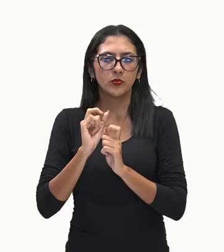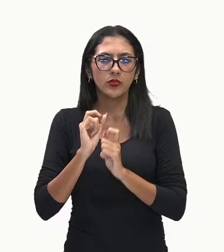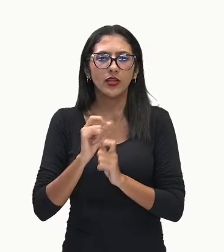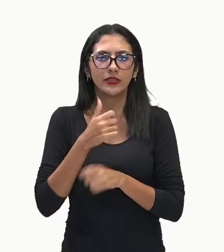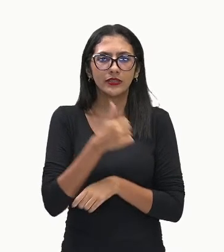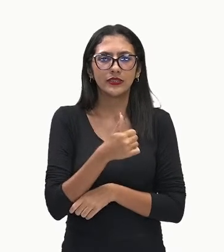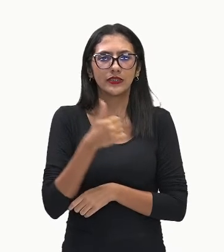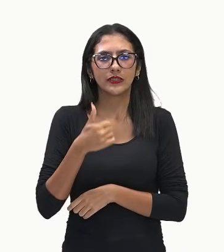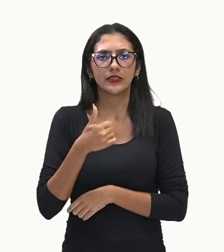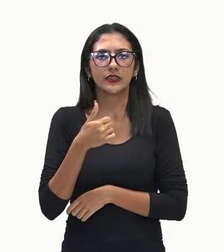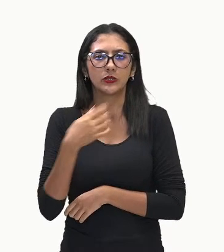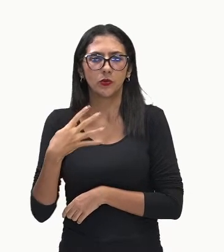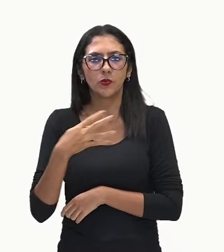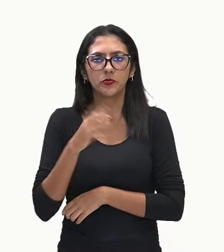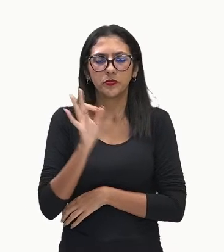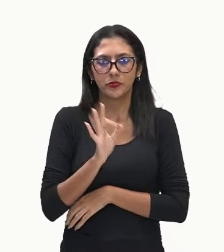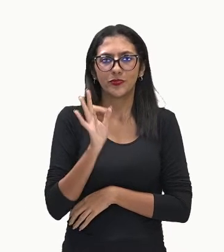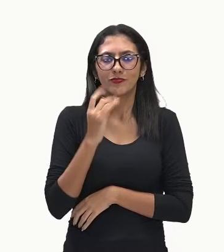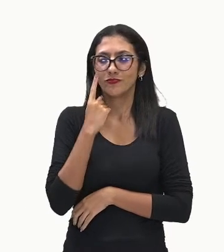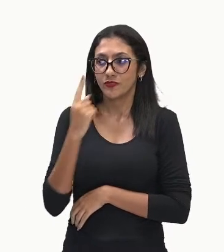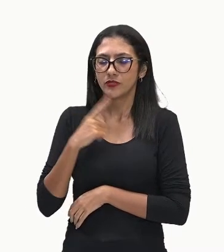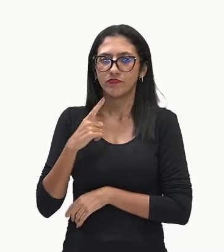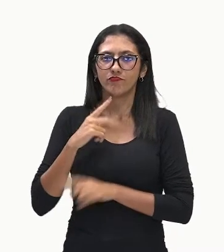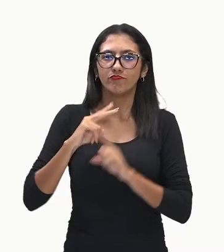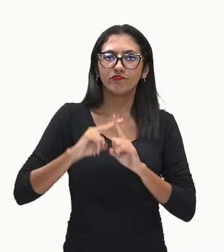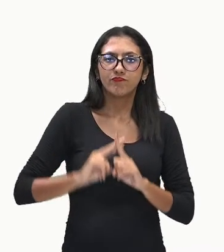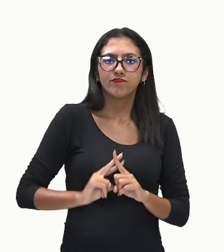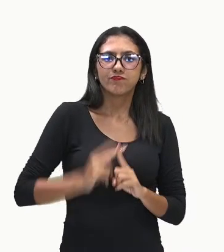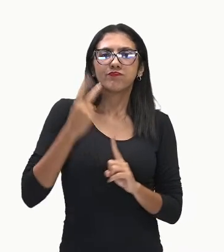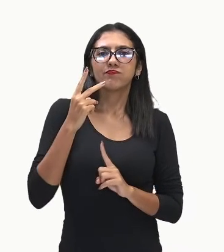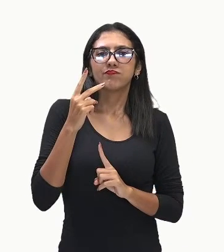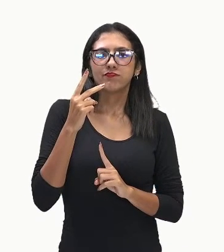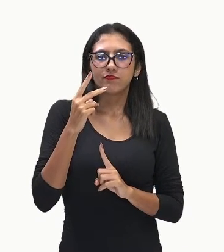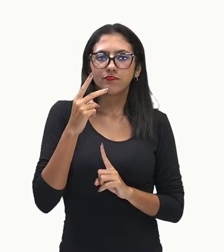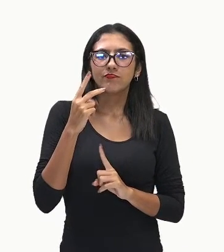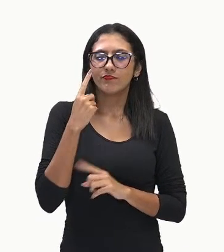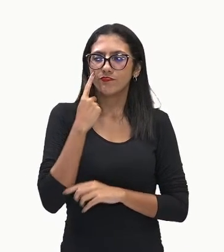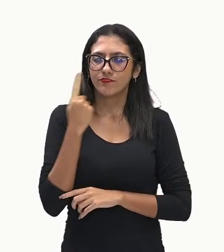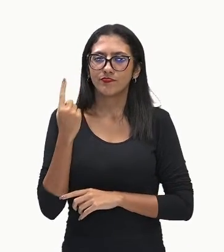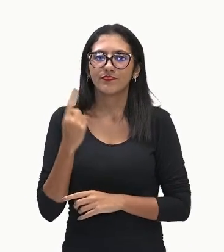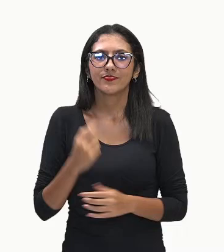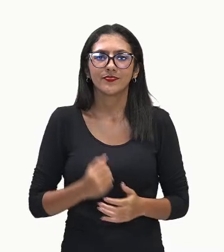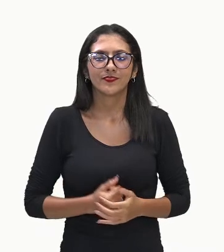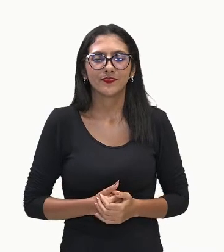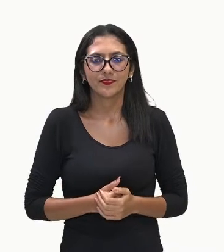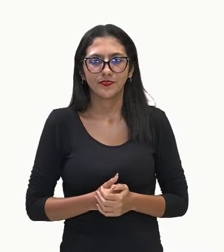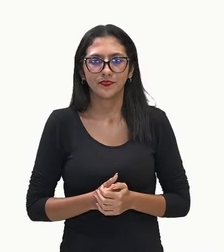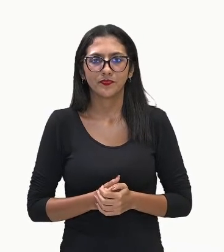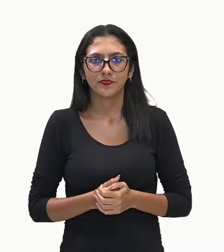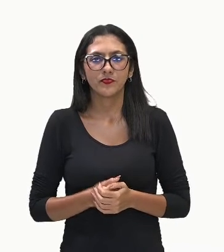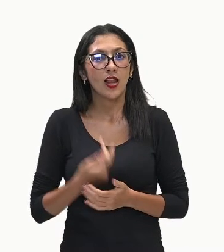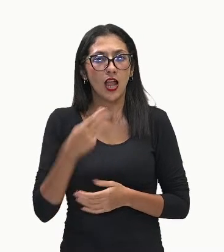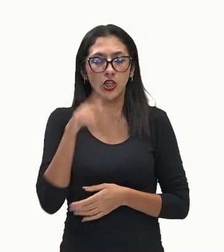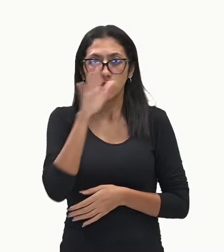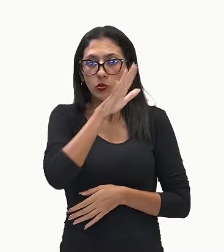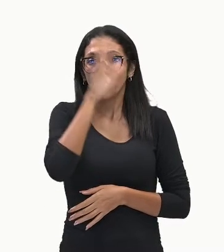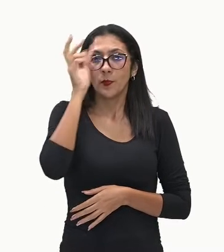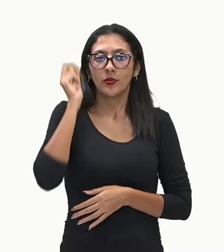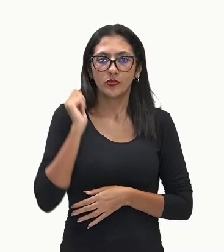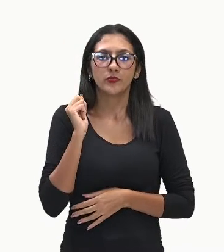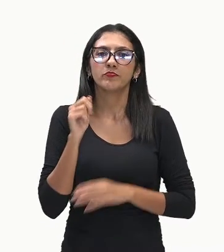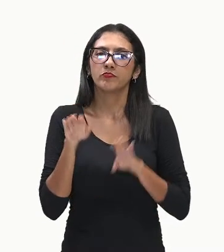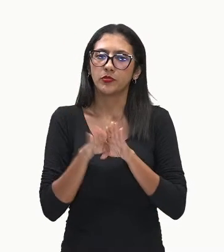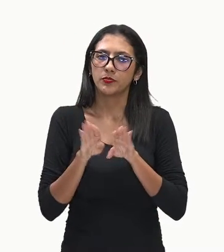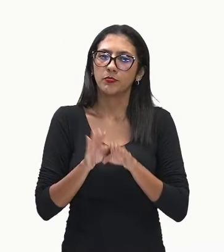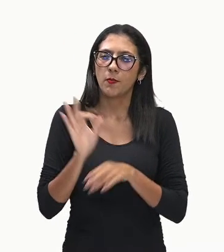de 268 para 574. No Amazonas também teve uma taxa percentual